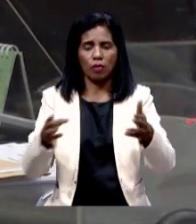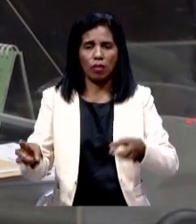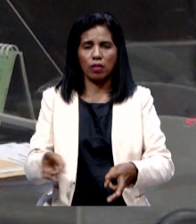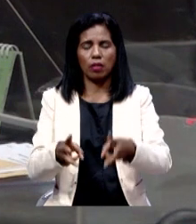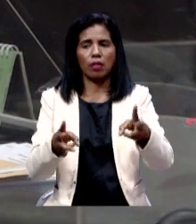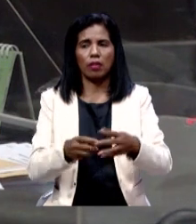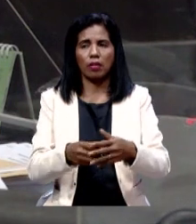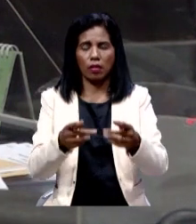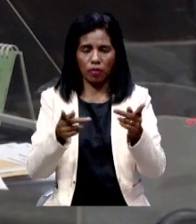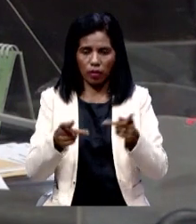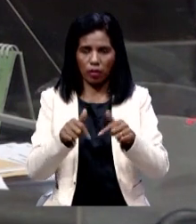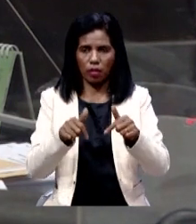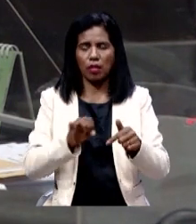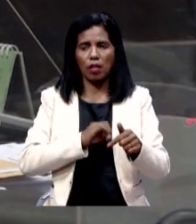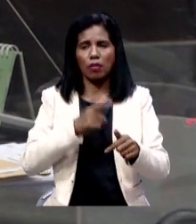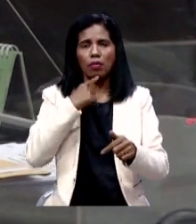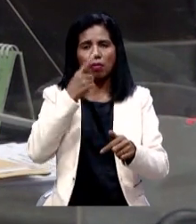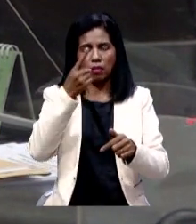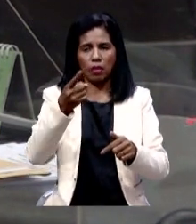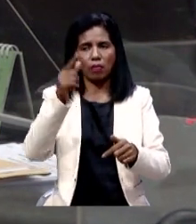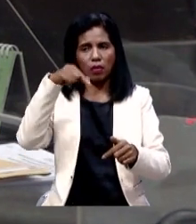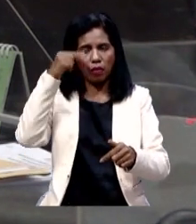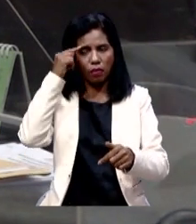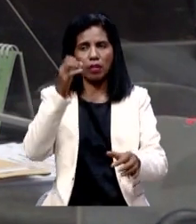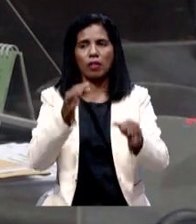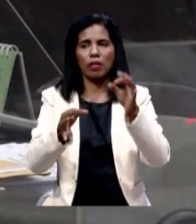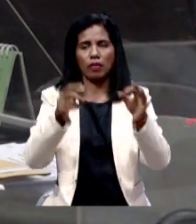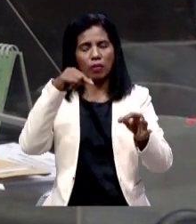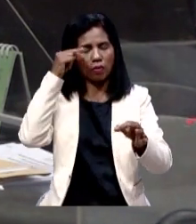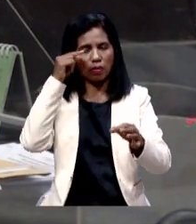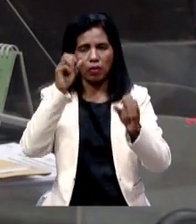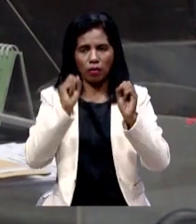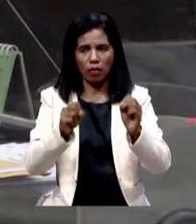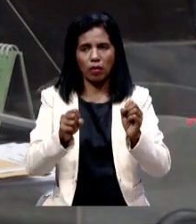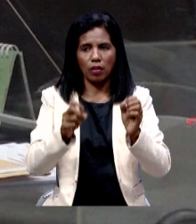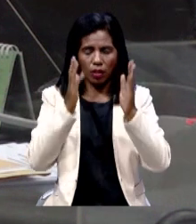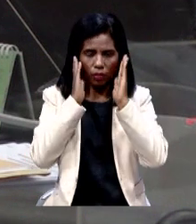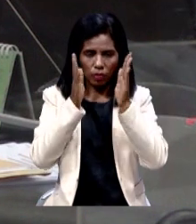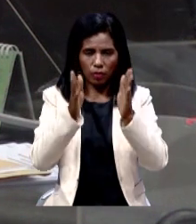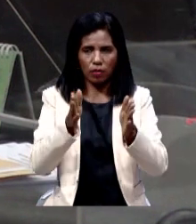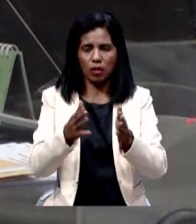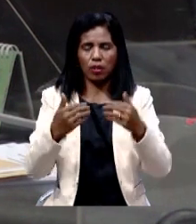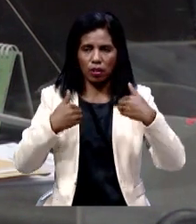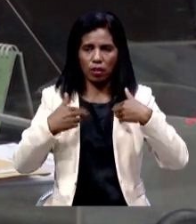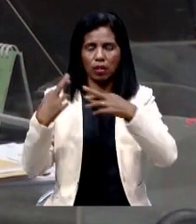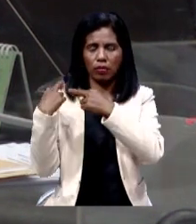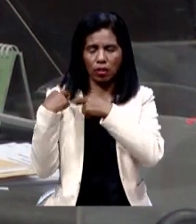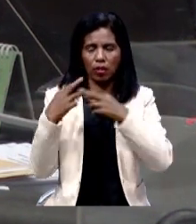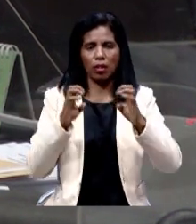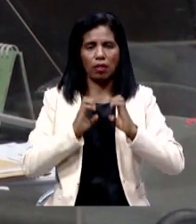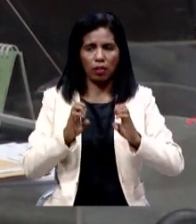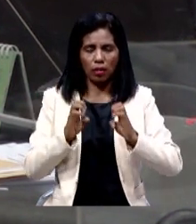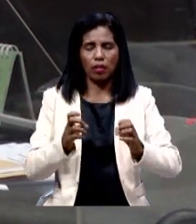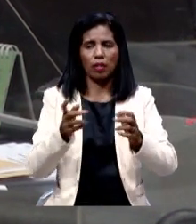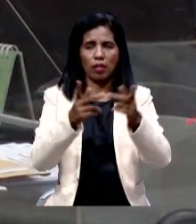fati ne au sujere ba governo karik bele governo to ki toma responsabilidade ida ho di halo emergencia ba